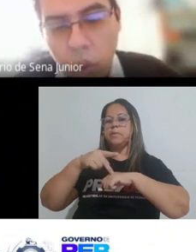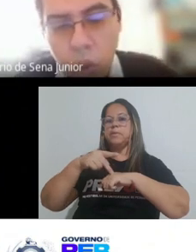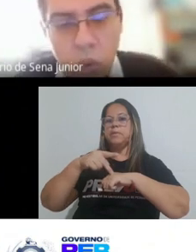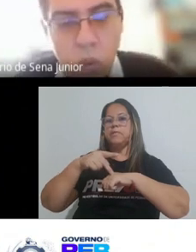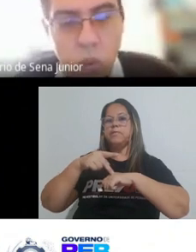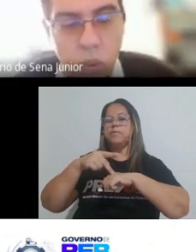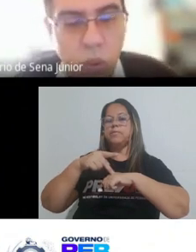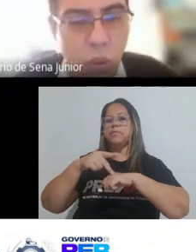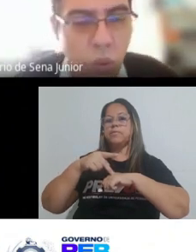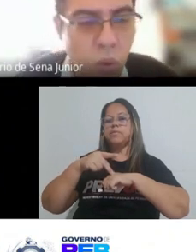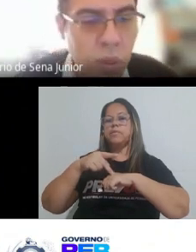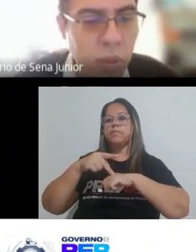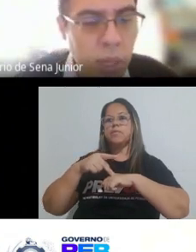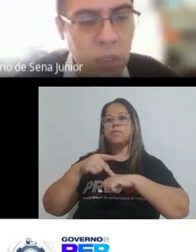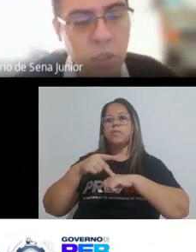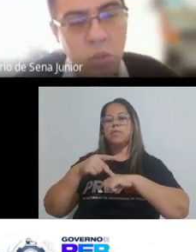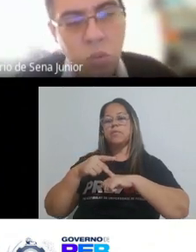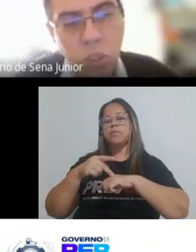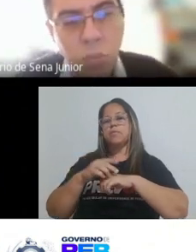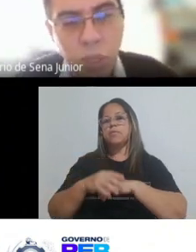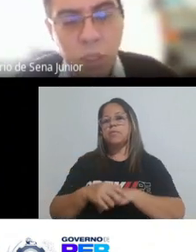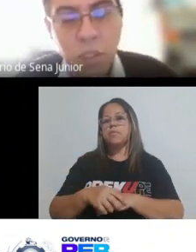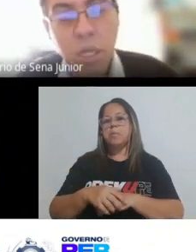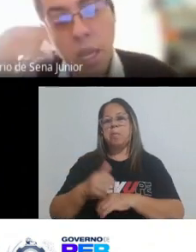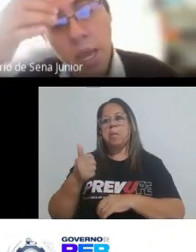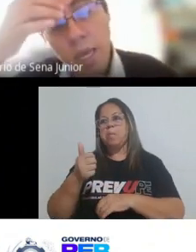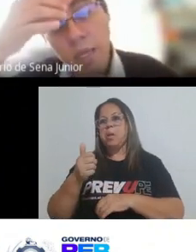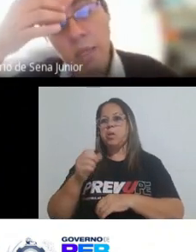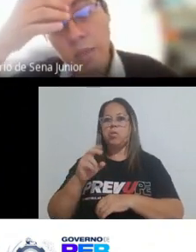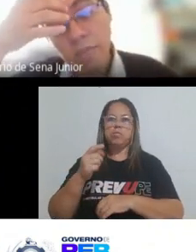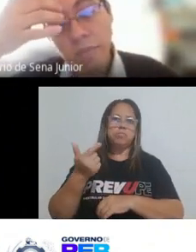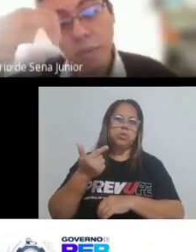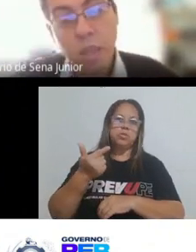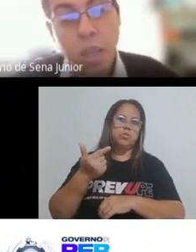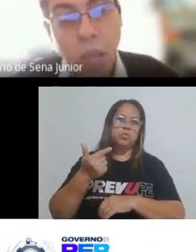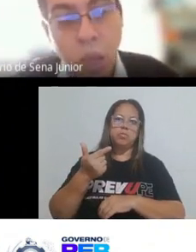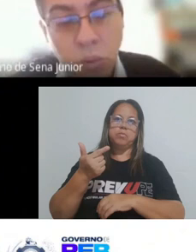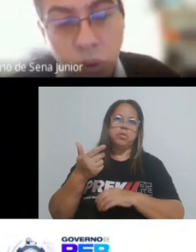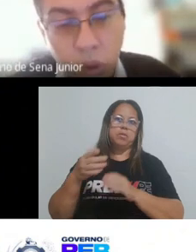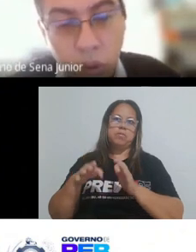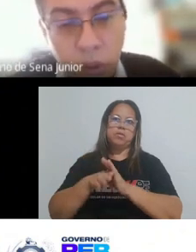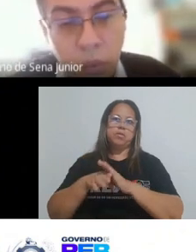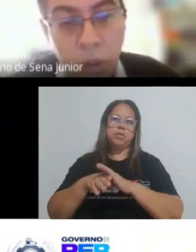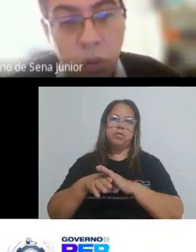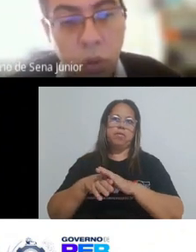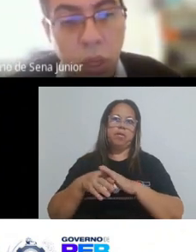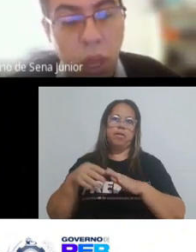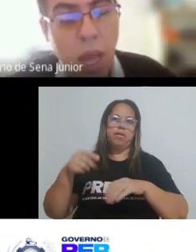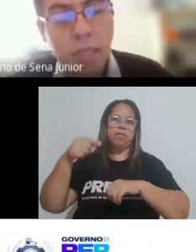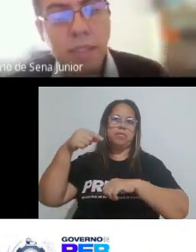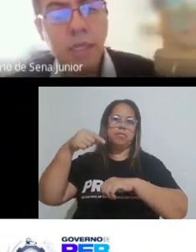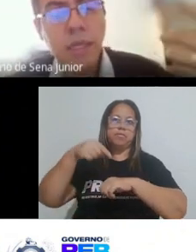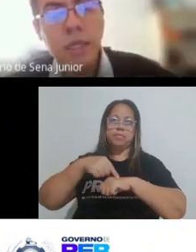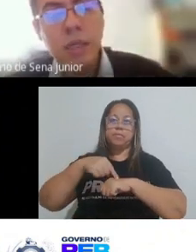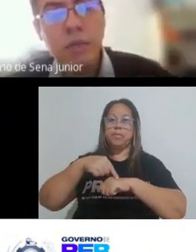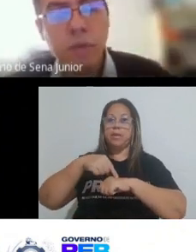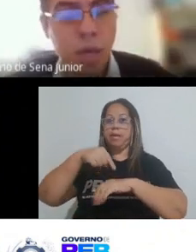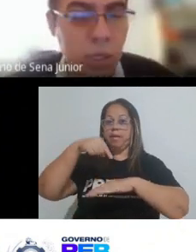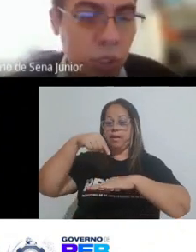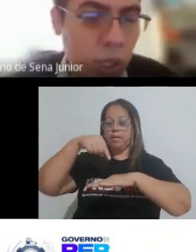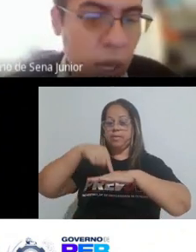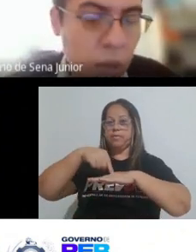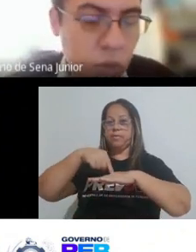ou uma das duas pedras chegarem ao solo primeiro, a seguinte